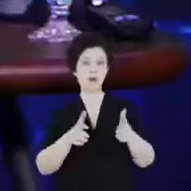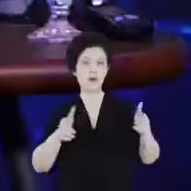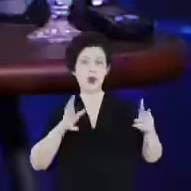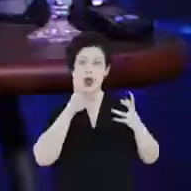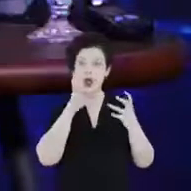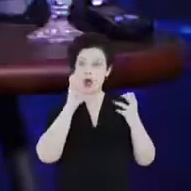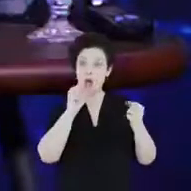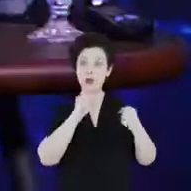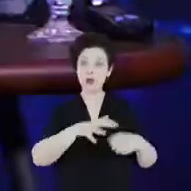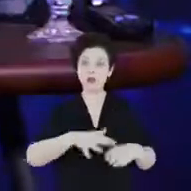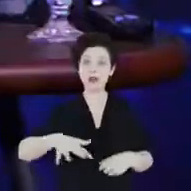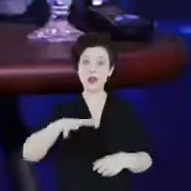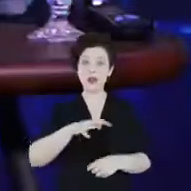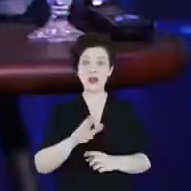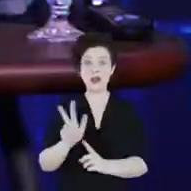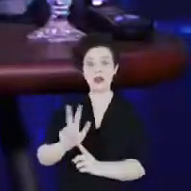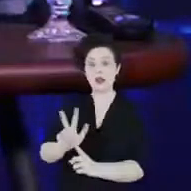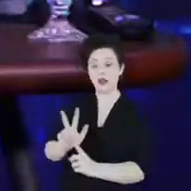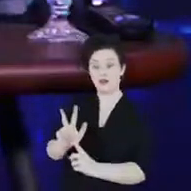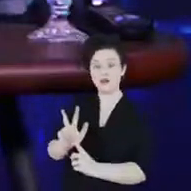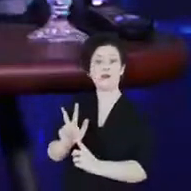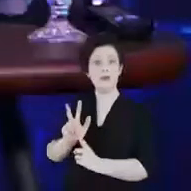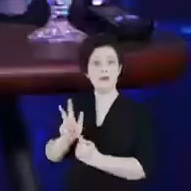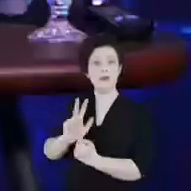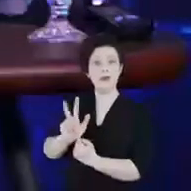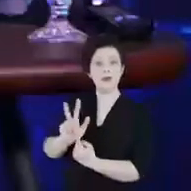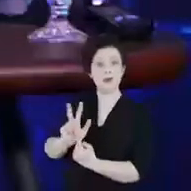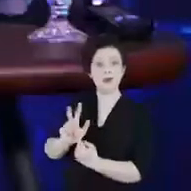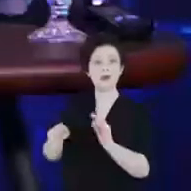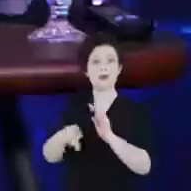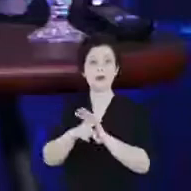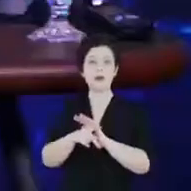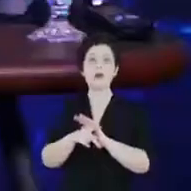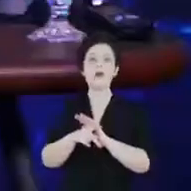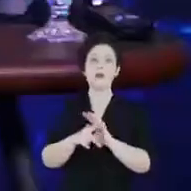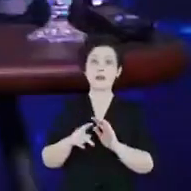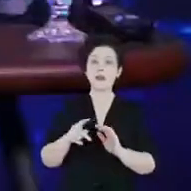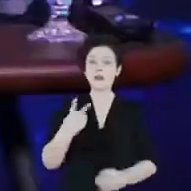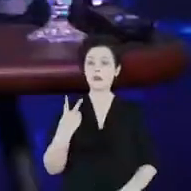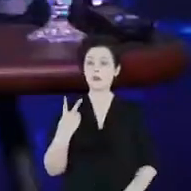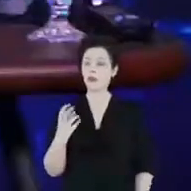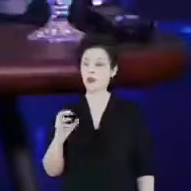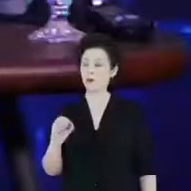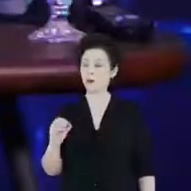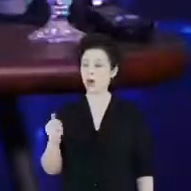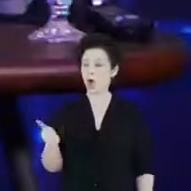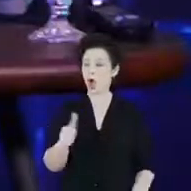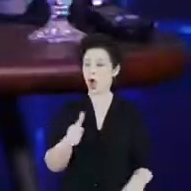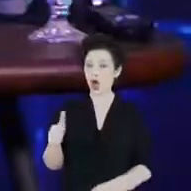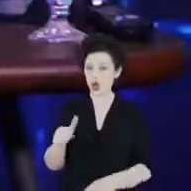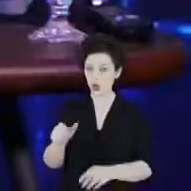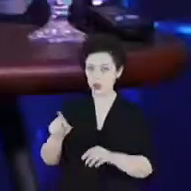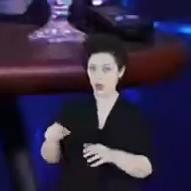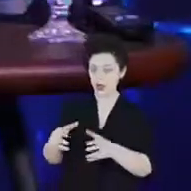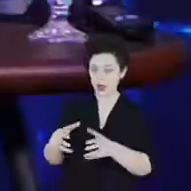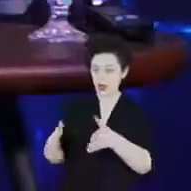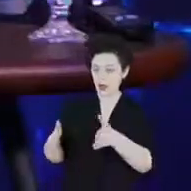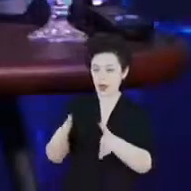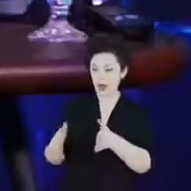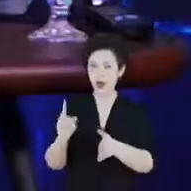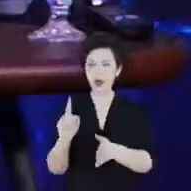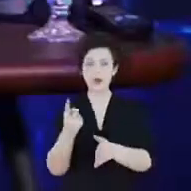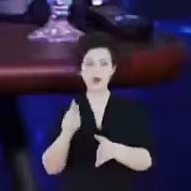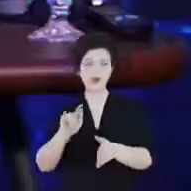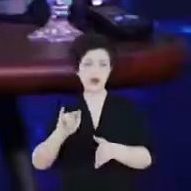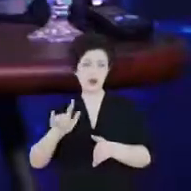da fonte eólica, principalmente a eólica saiu de 2011 com 1 gigawatt instalado.